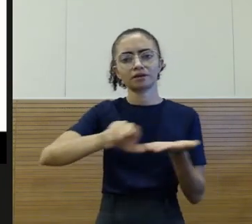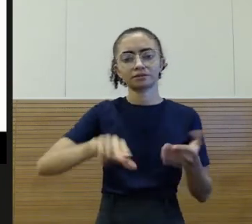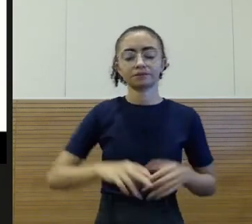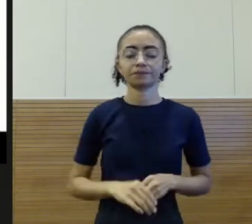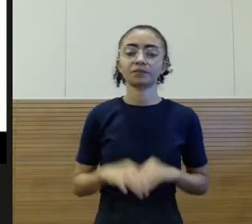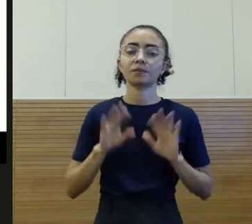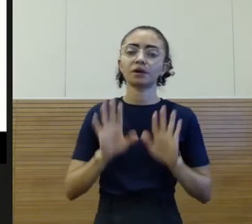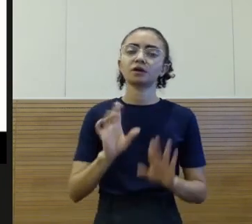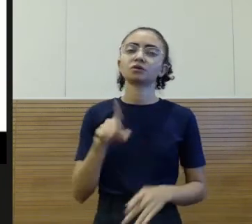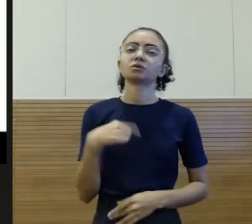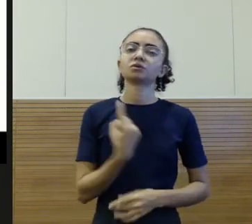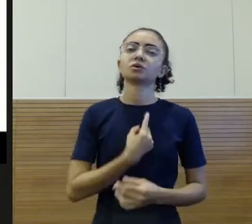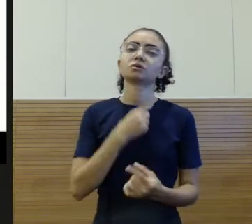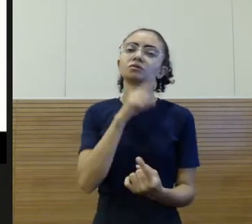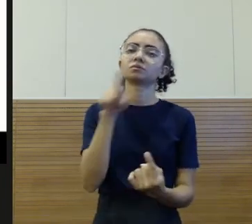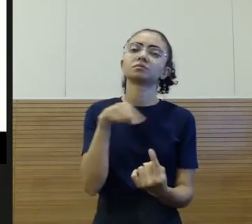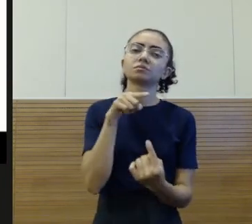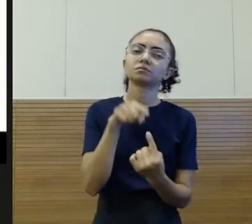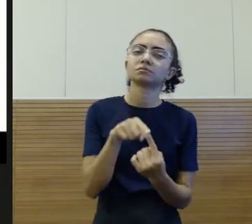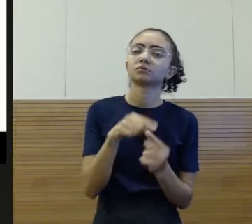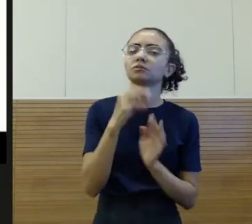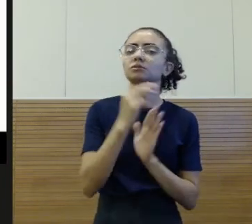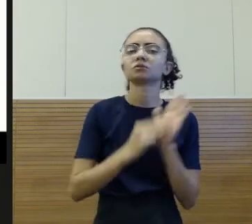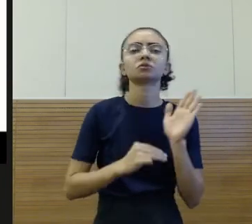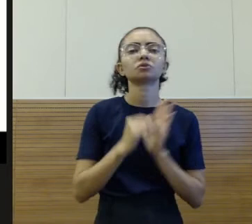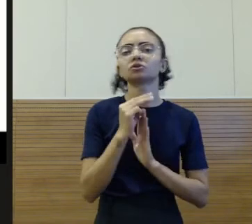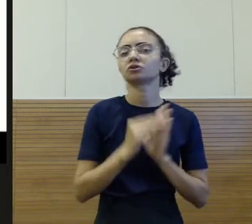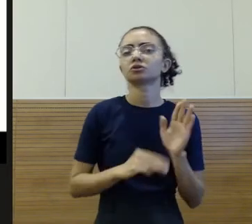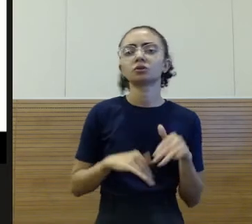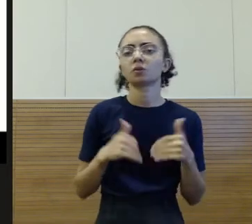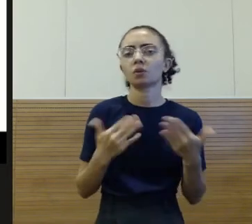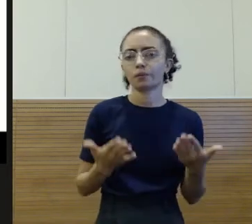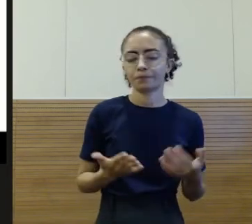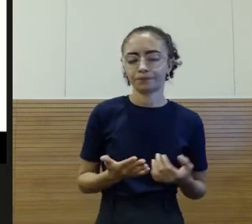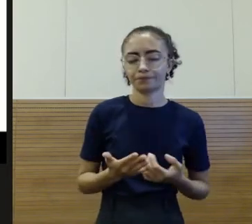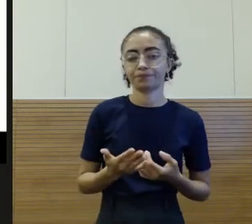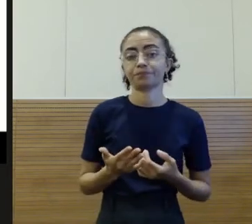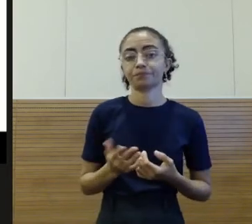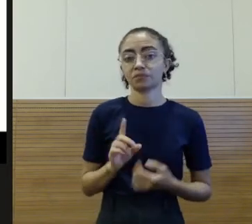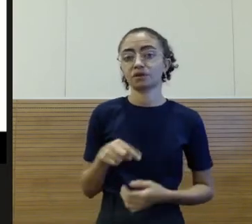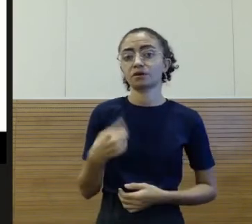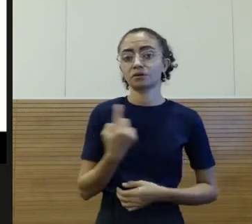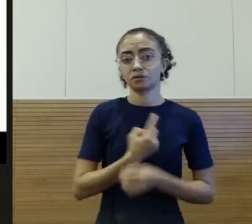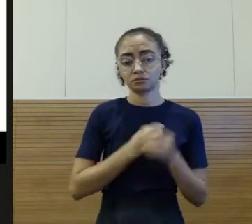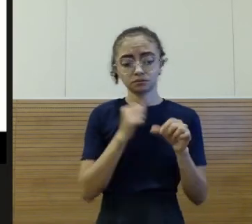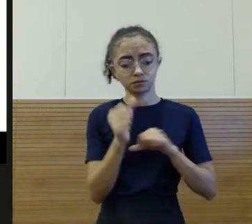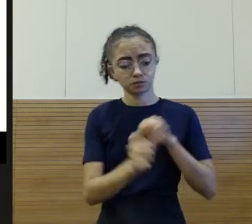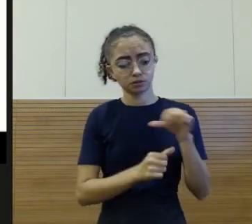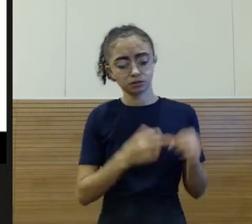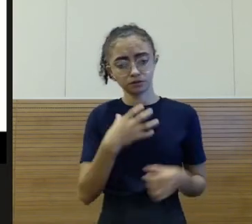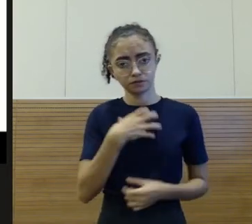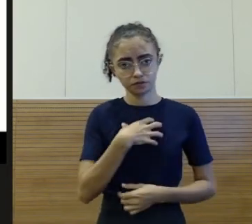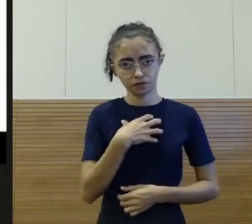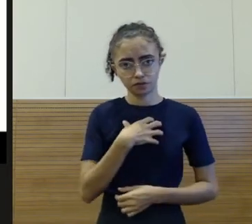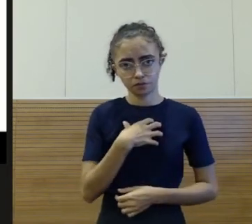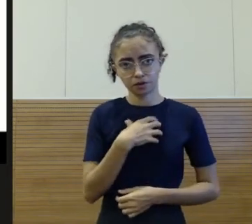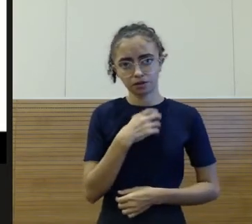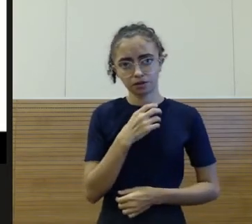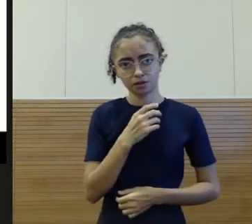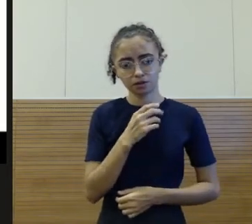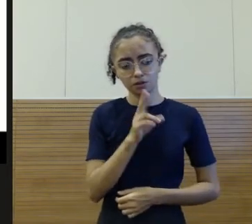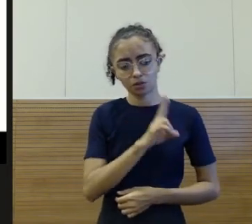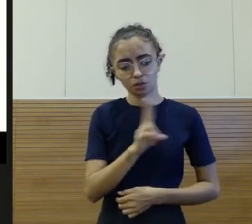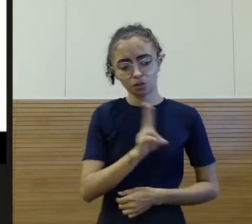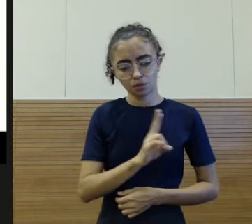nossa metodologia? O primeiro que eu quero dizer é que estamos mudando um pouco a forma como nós chamamos. Em vez de dizer guias